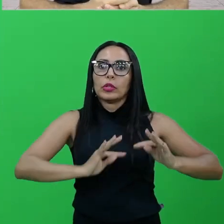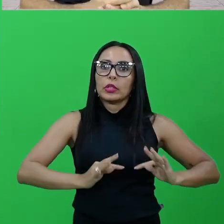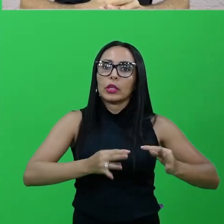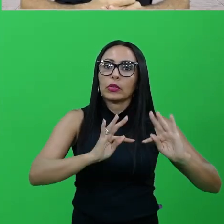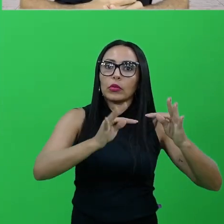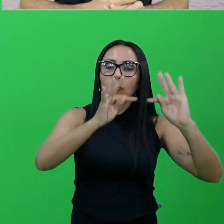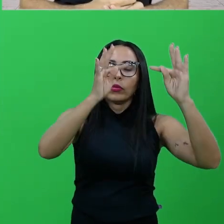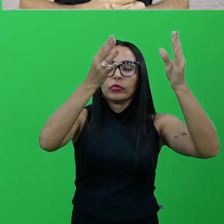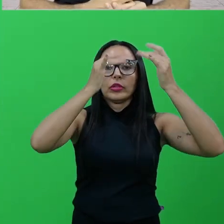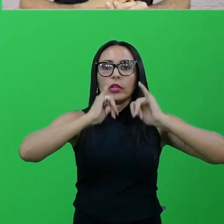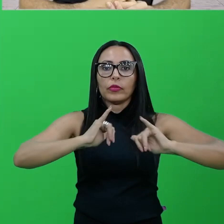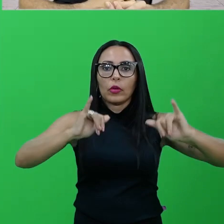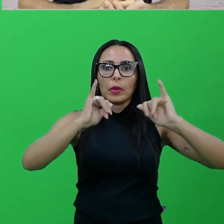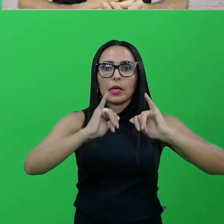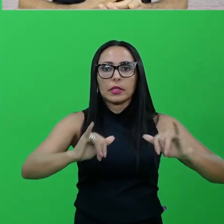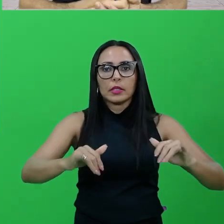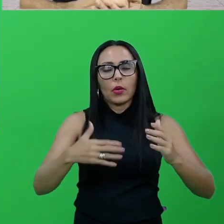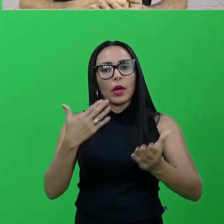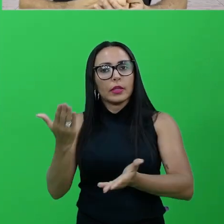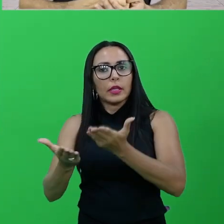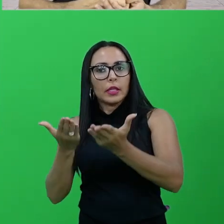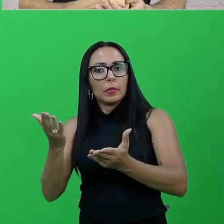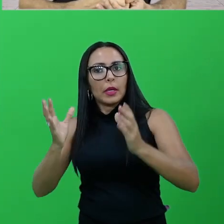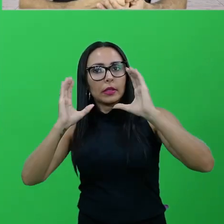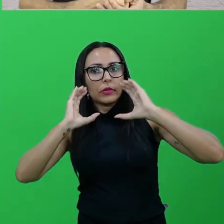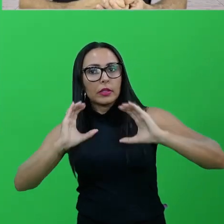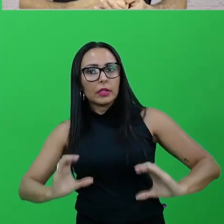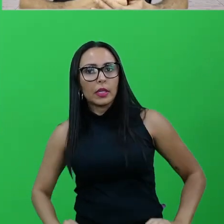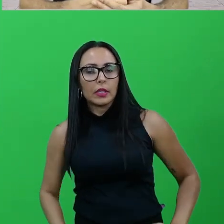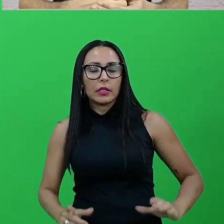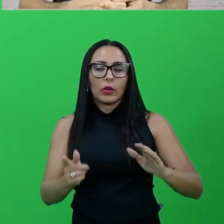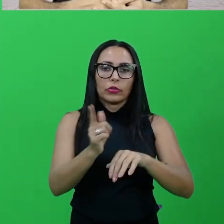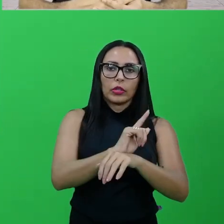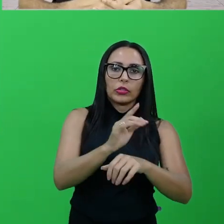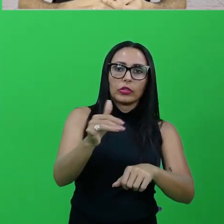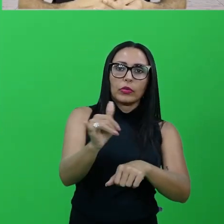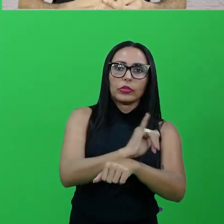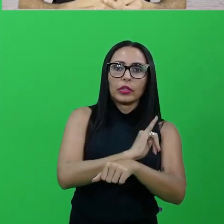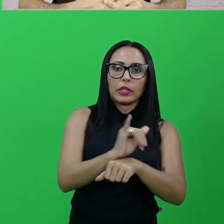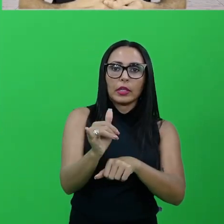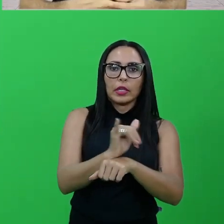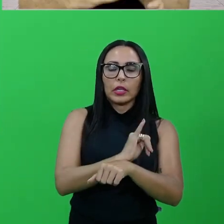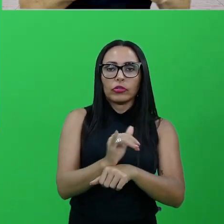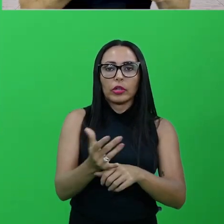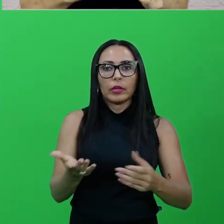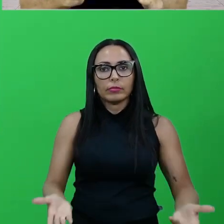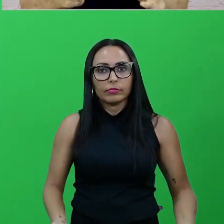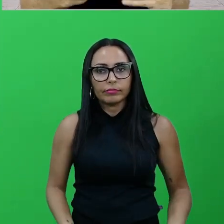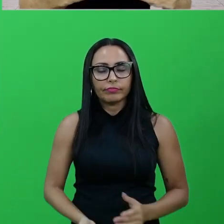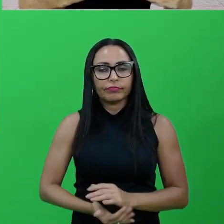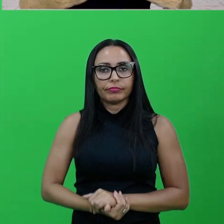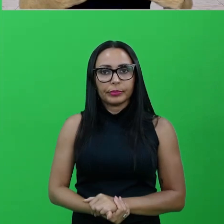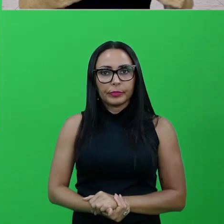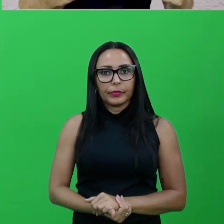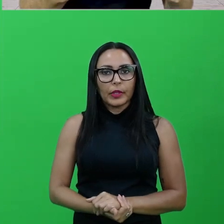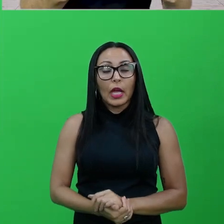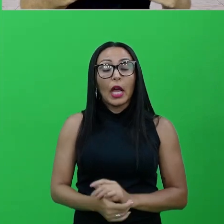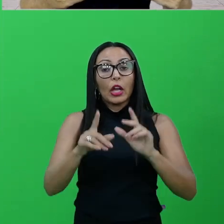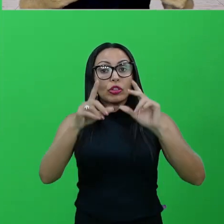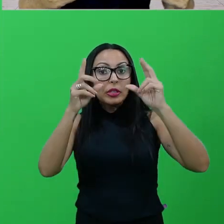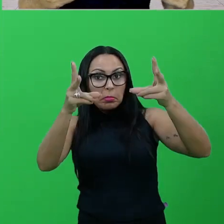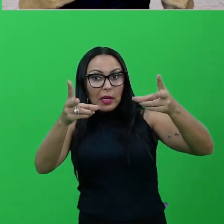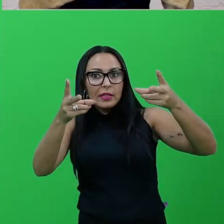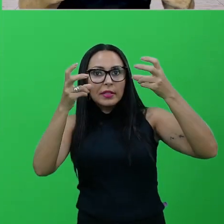informação, atendimento ao cidadão, planejamento e gestão estratégica e arranjos institucionais para políticas públicas. Nesse caso, a gente percebe